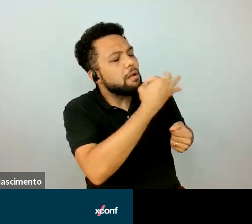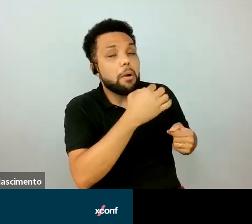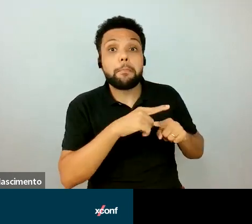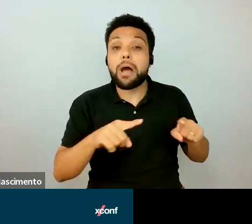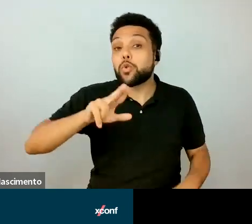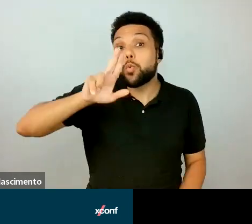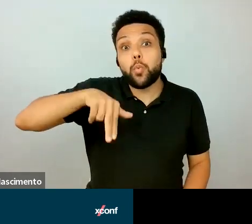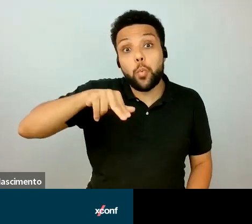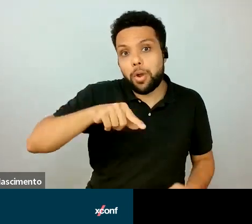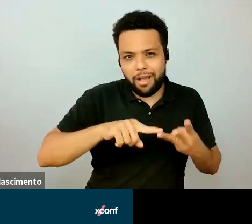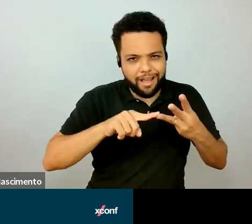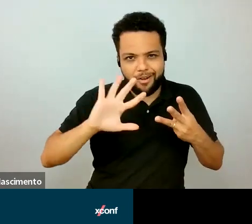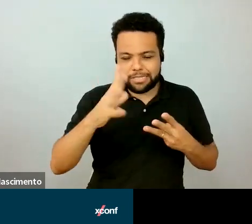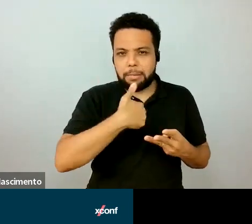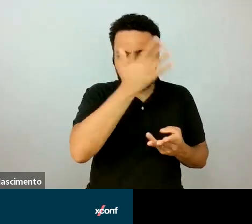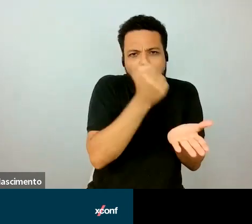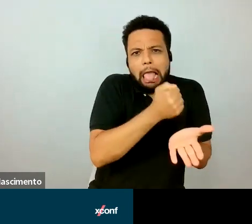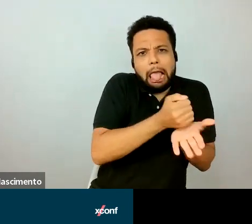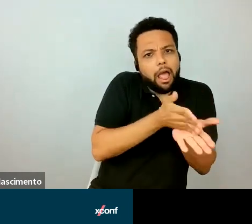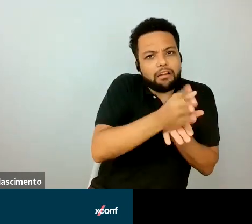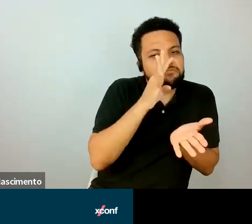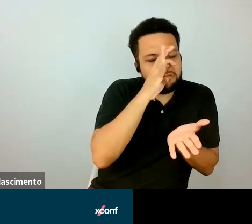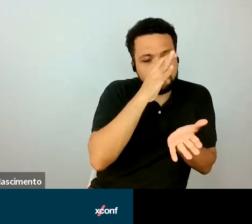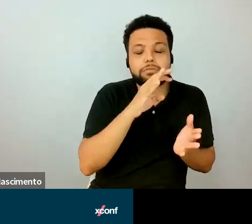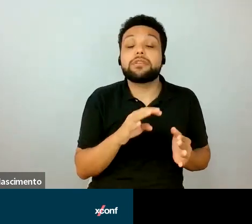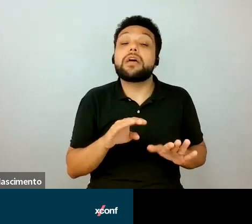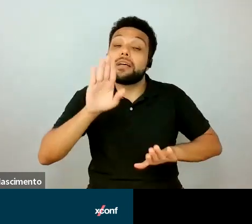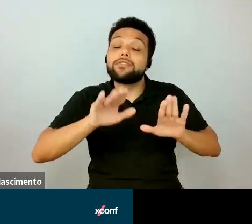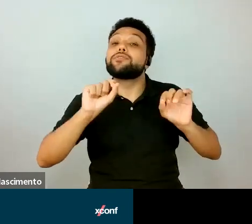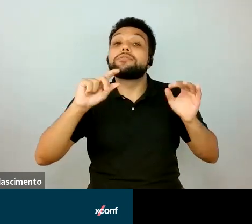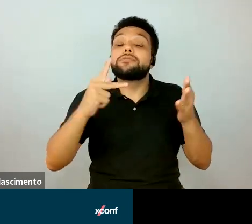comigo. Normalmente a pessoa chega na mesma conclusão, ou tu concorda com ela e os